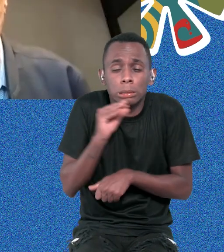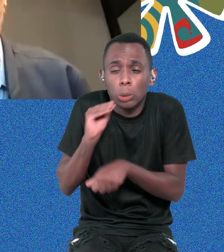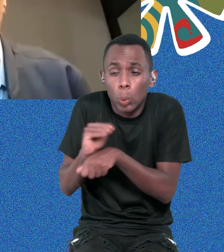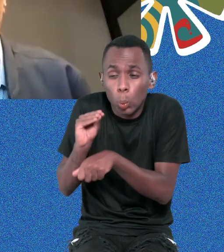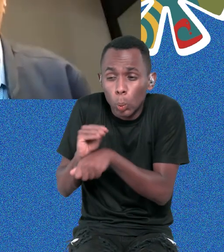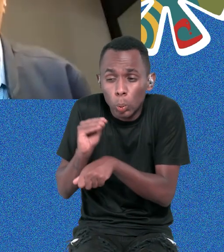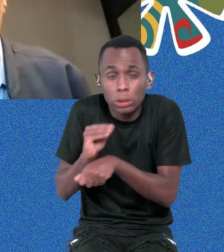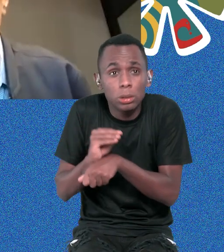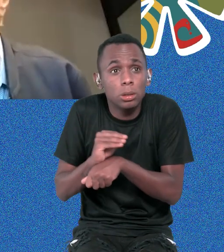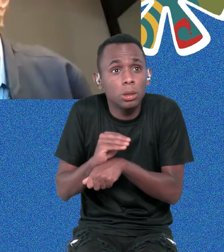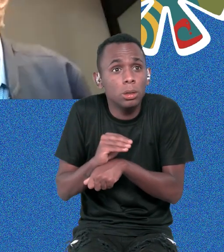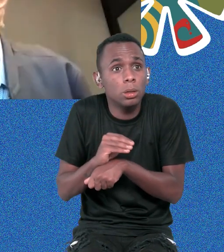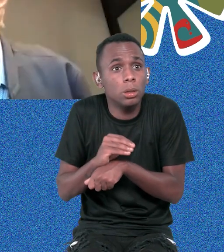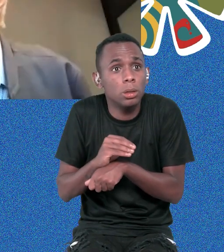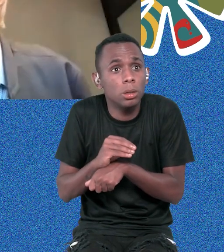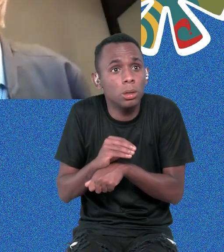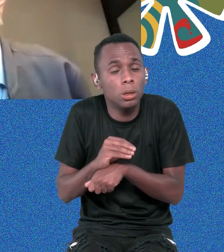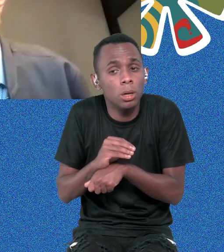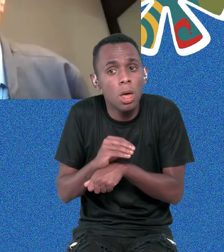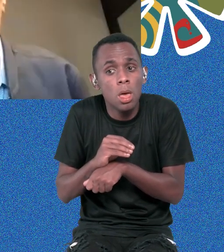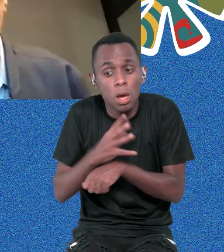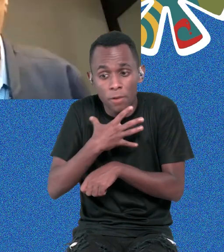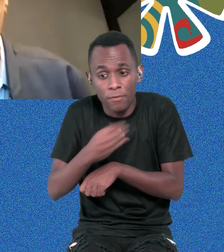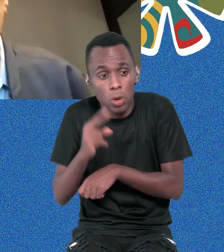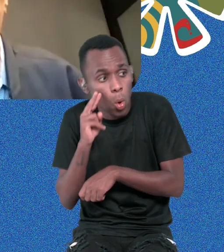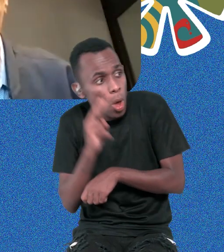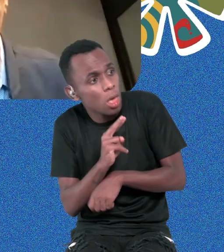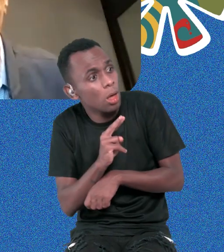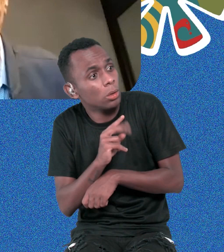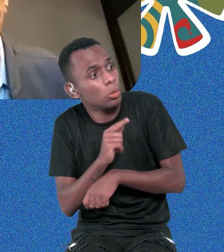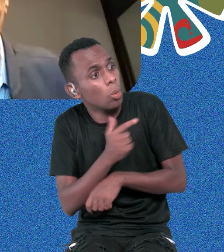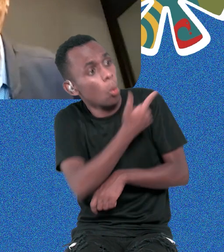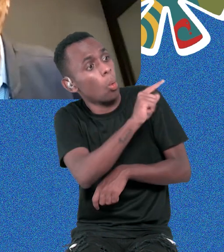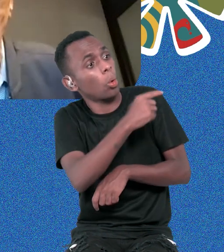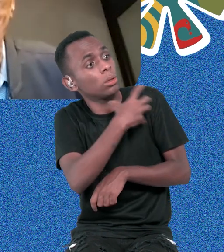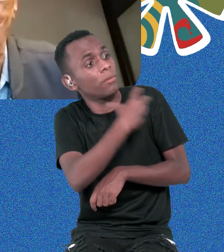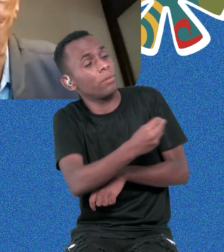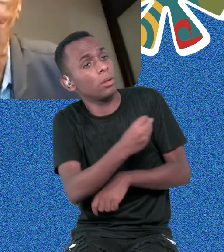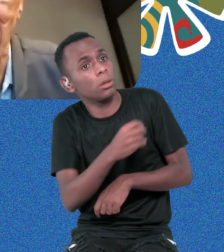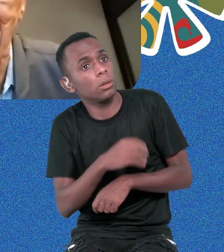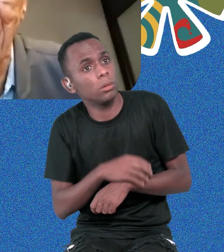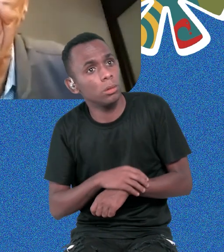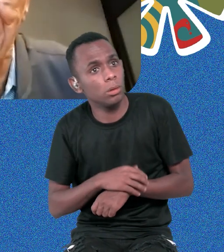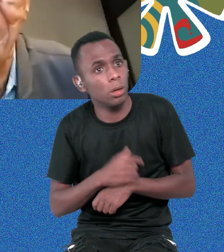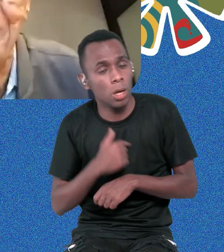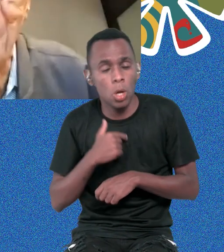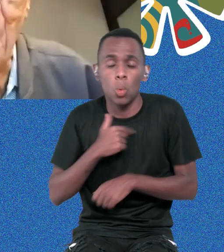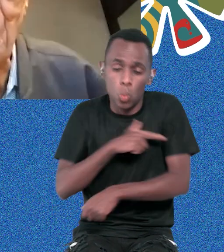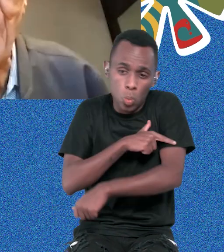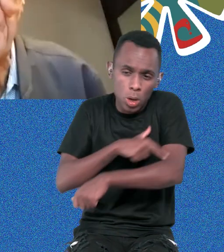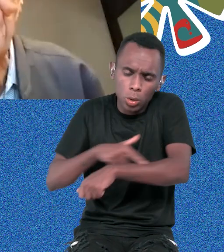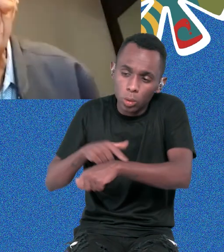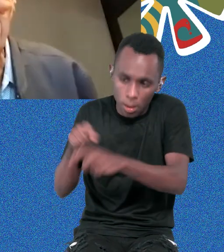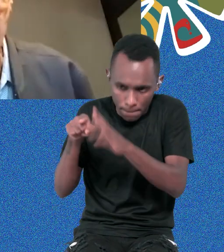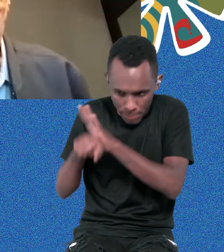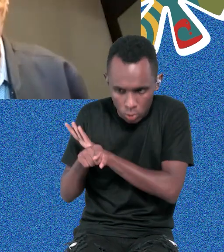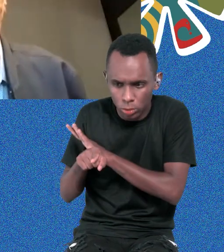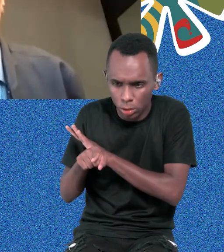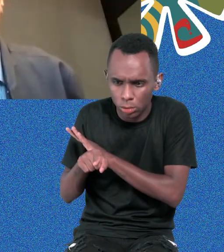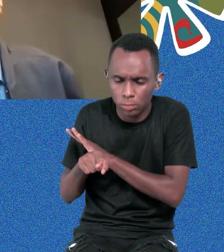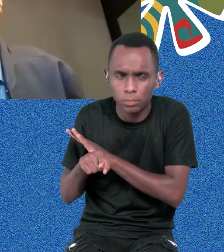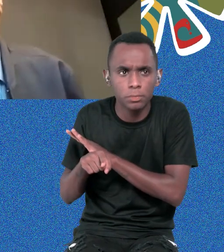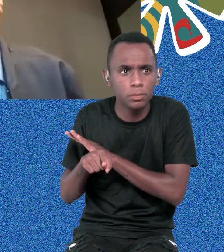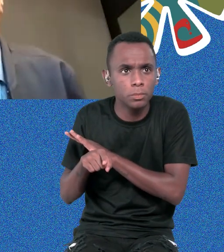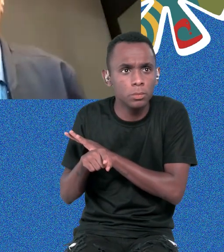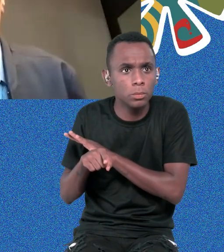fria. E as crianças ficavam olhando para essas crianças. E eu acho que fui pouco educado e